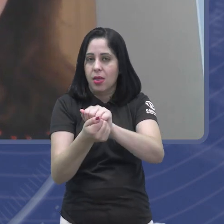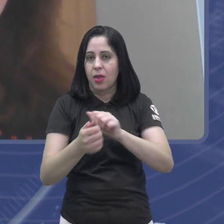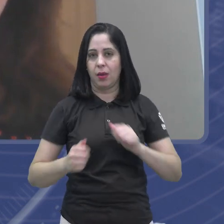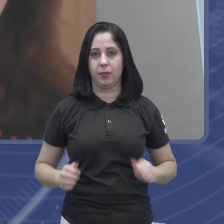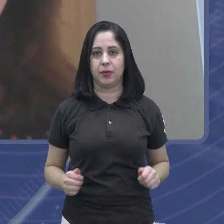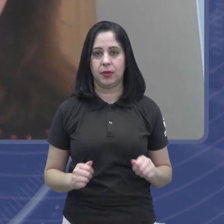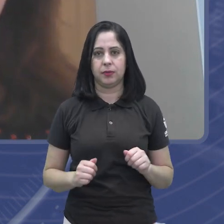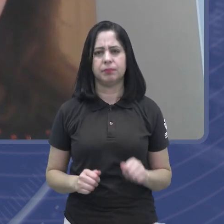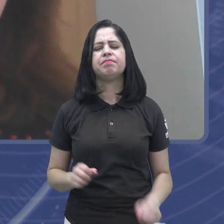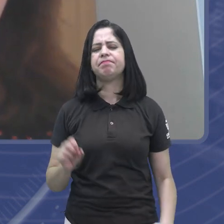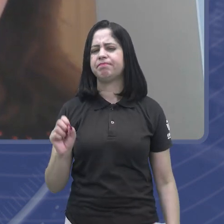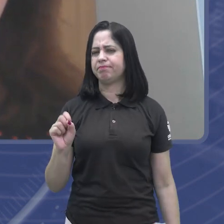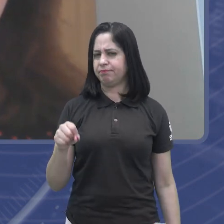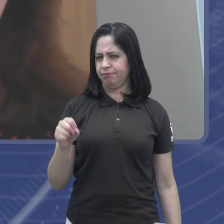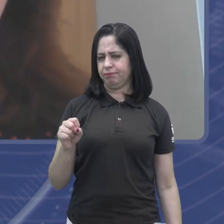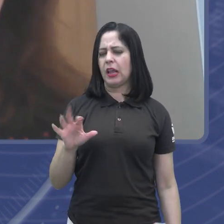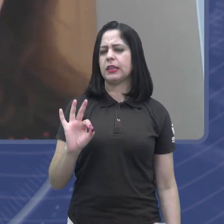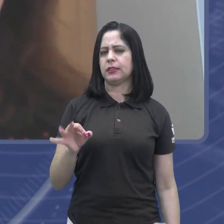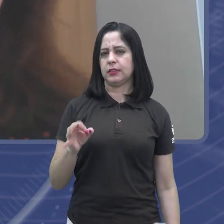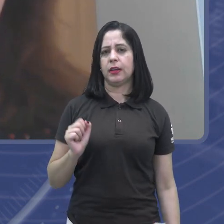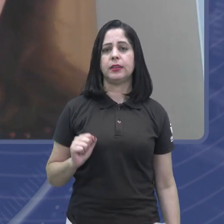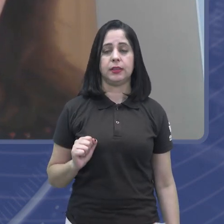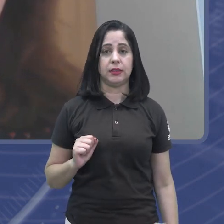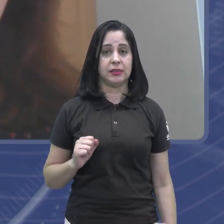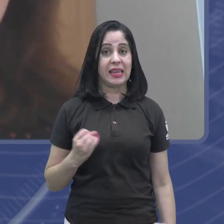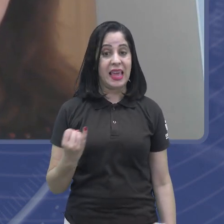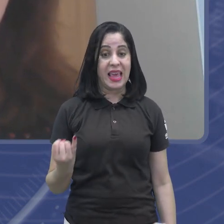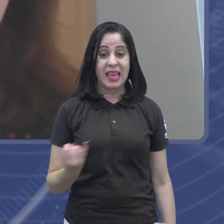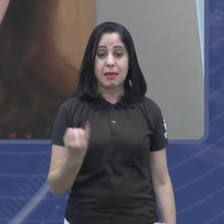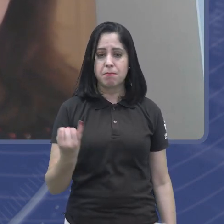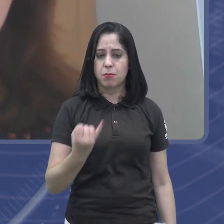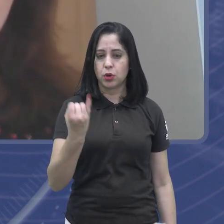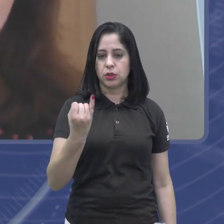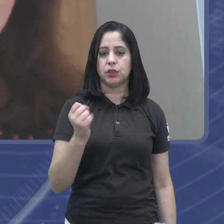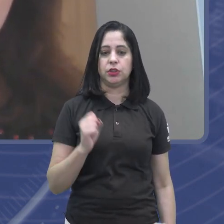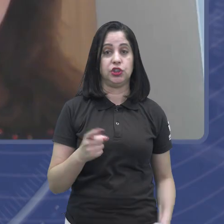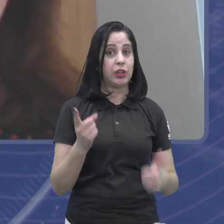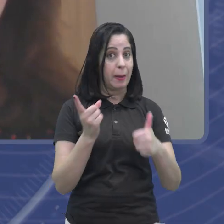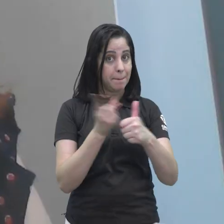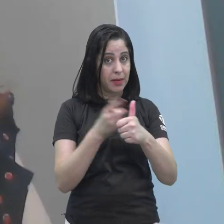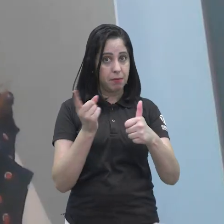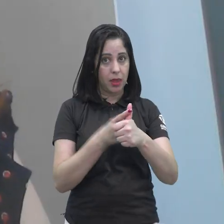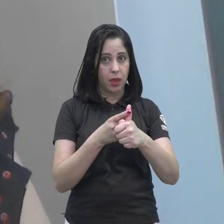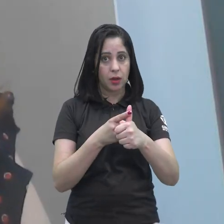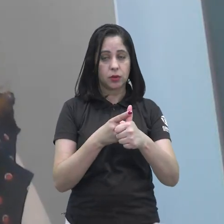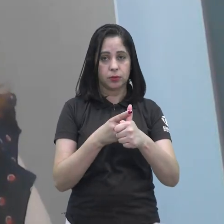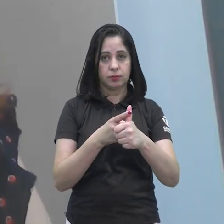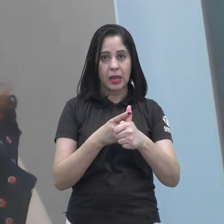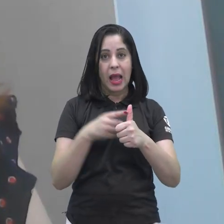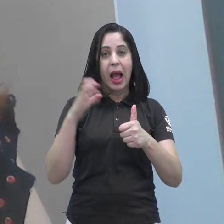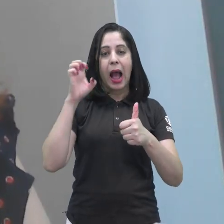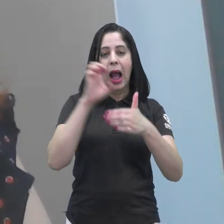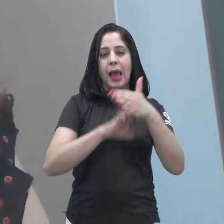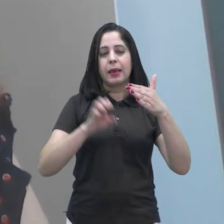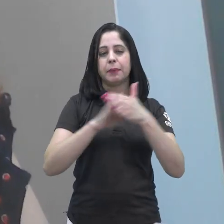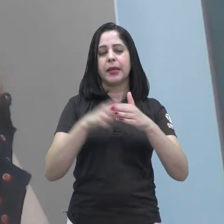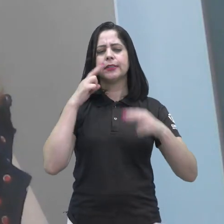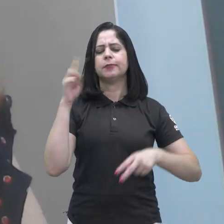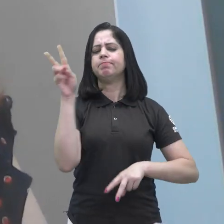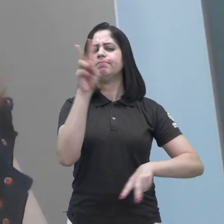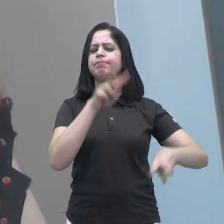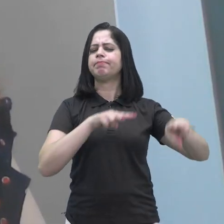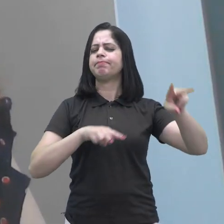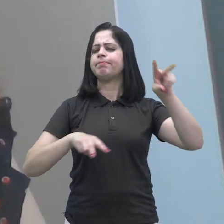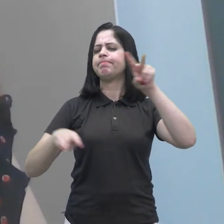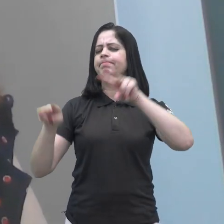mudanças? Sim, com certeza. É importante que a empresa, primeiro, ela mapeie quais são as necessidades